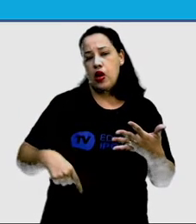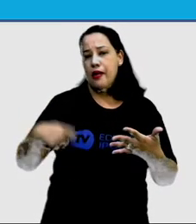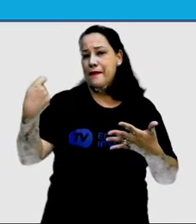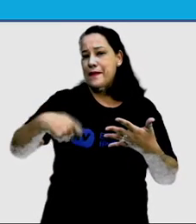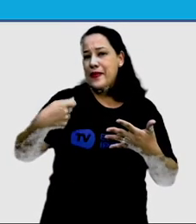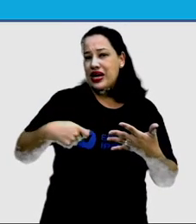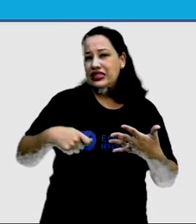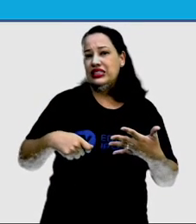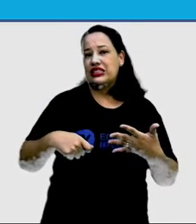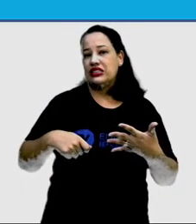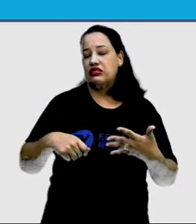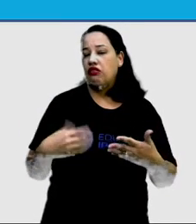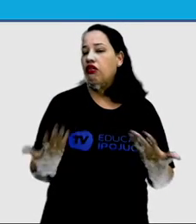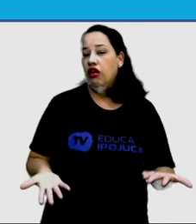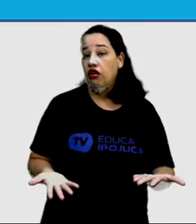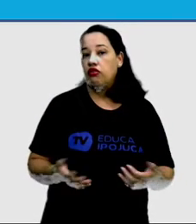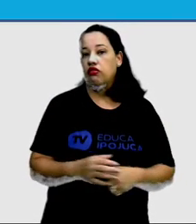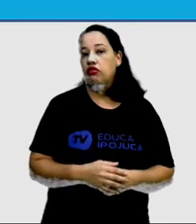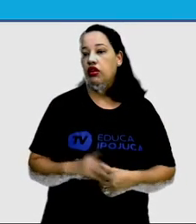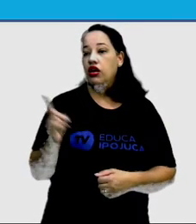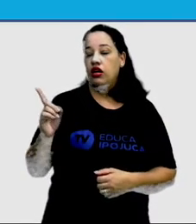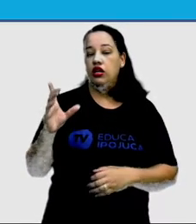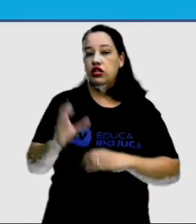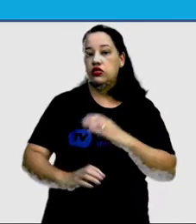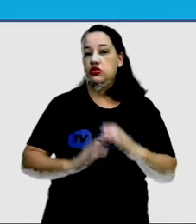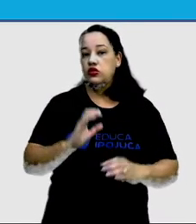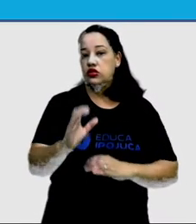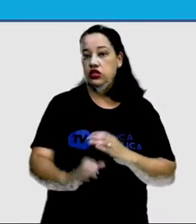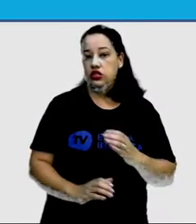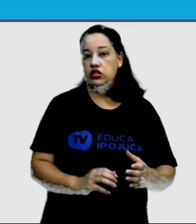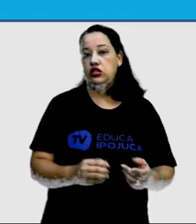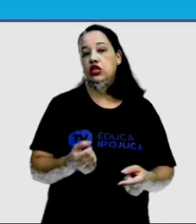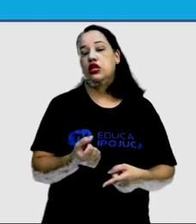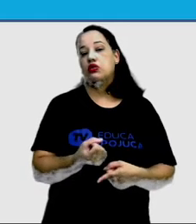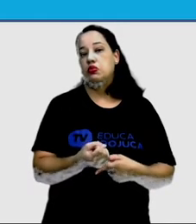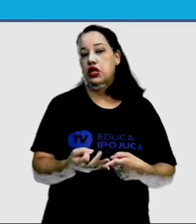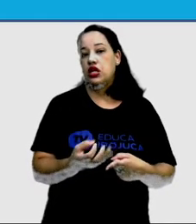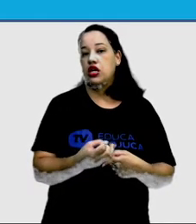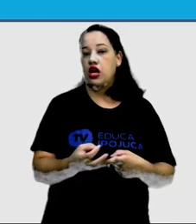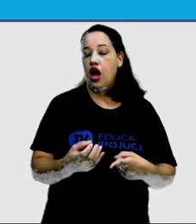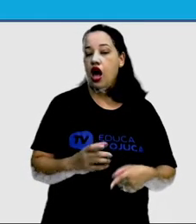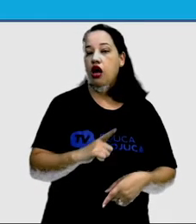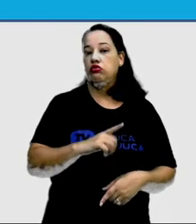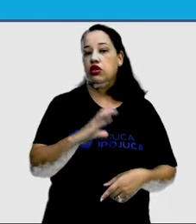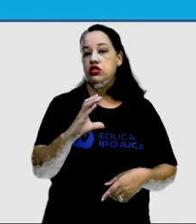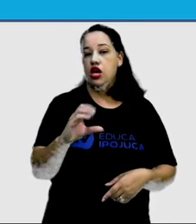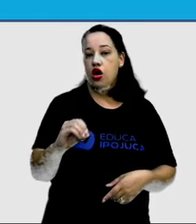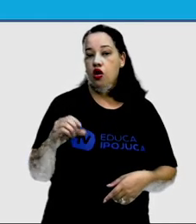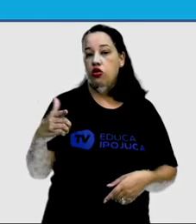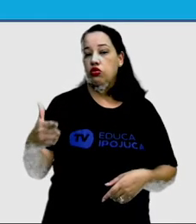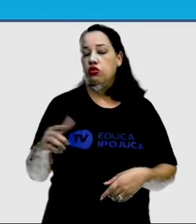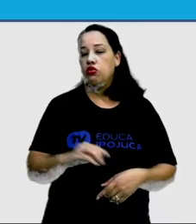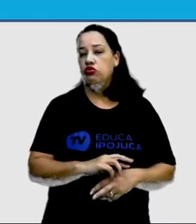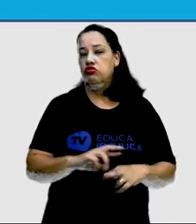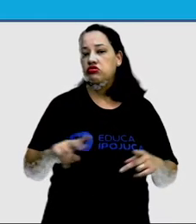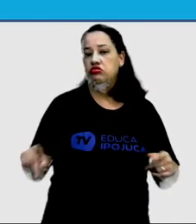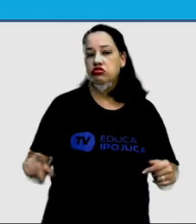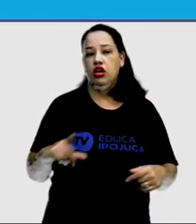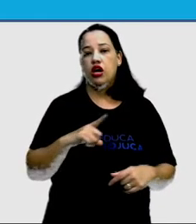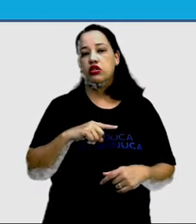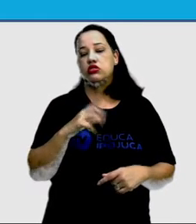exista? Diante desse ciclo aqui, da matéria mineral, carbono, oxigênio, os produtores,